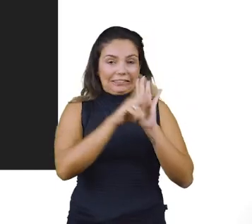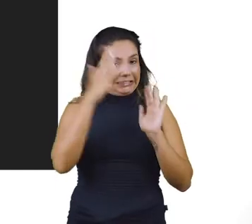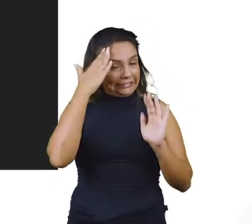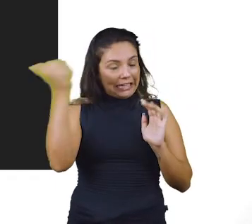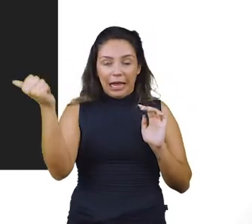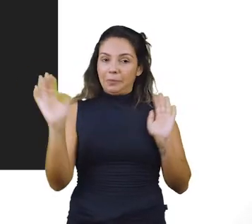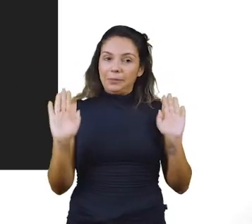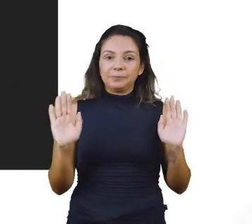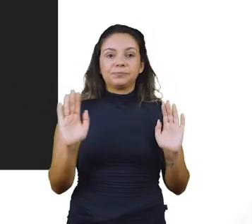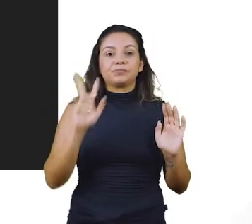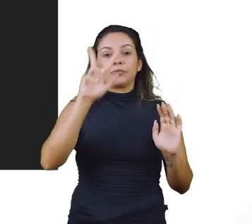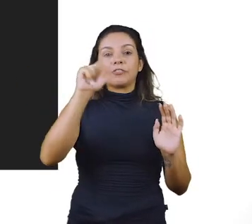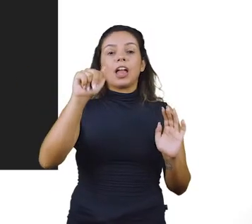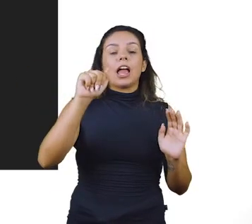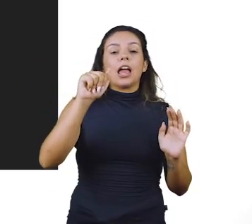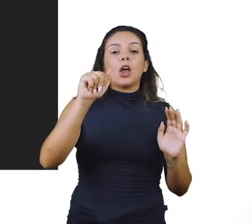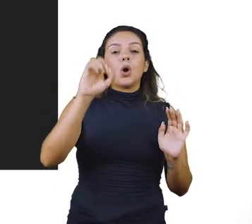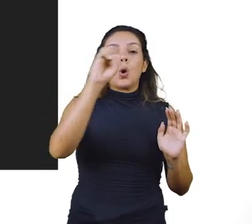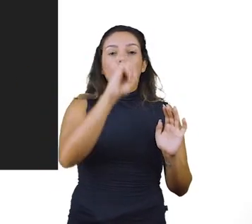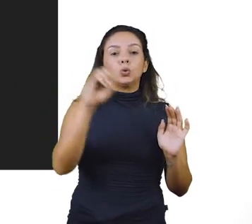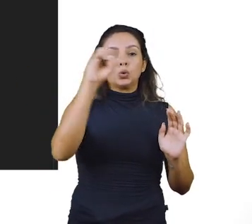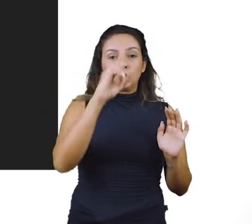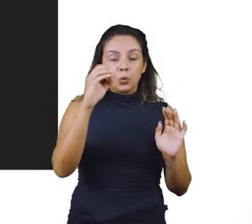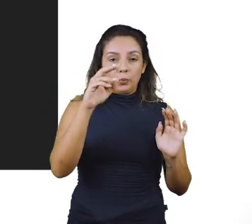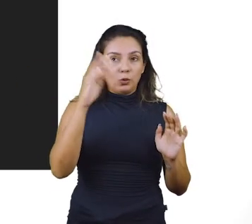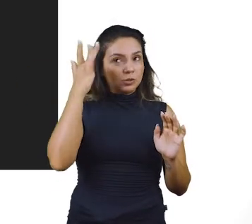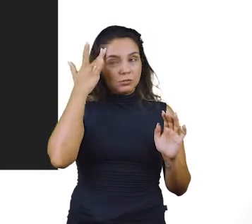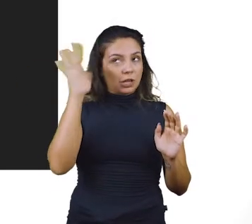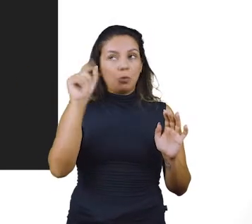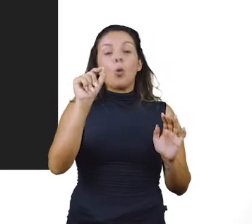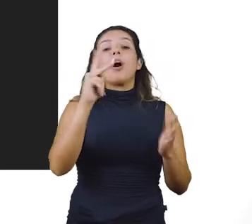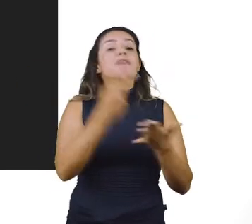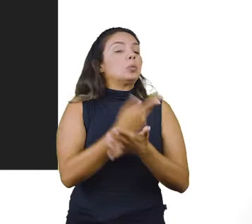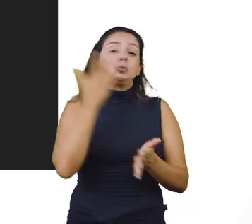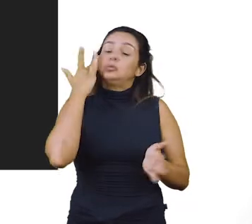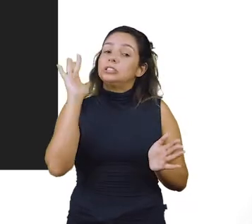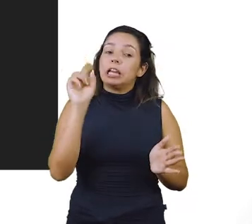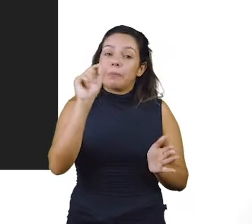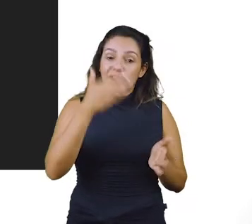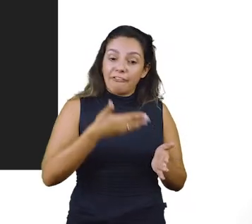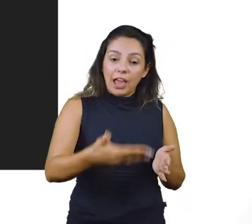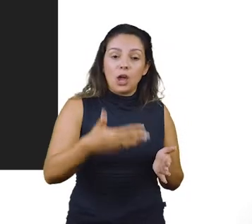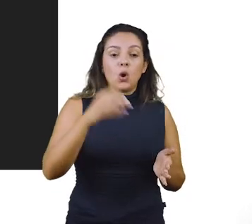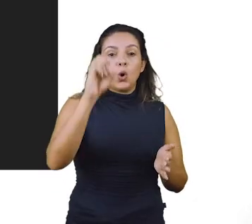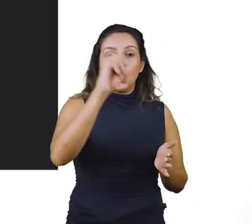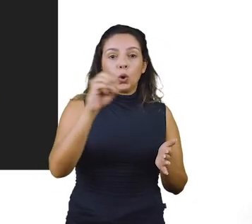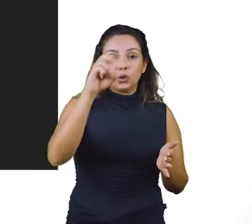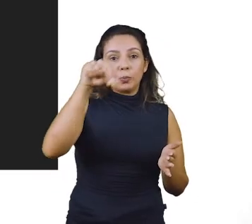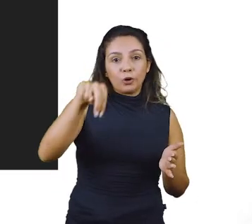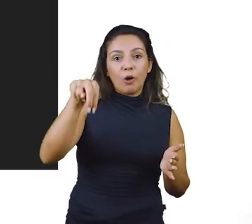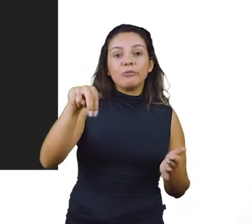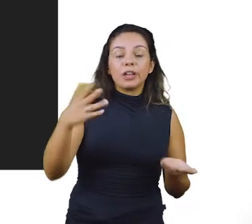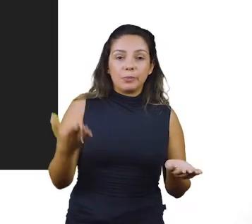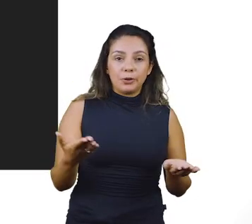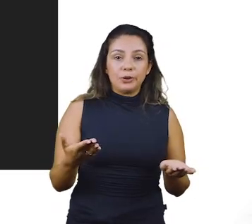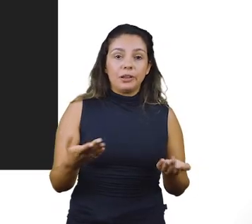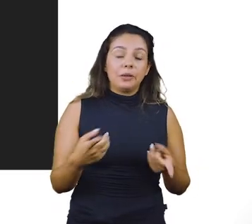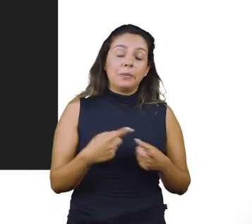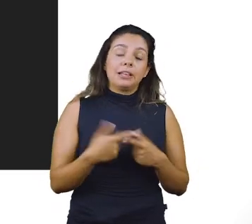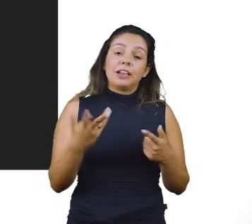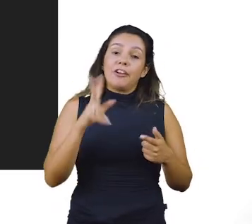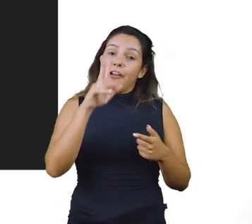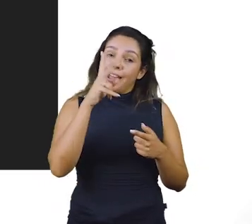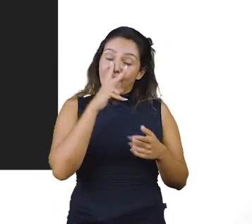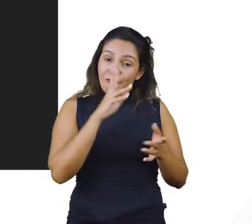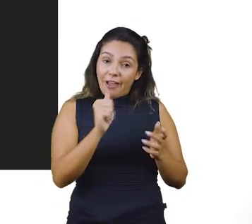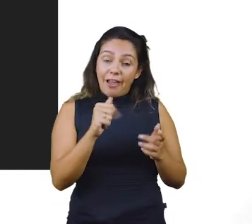de outubro para novembro e ele deve ser um evento mais focado na parte atual em função da situação